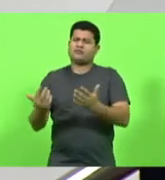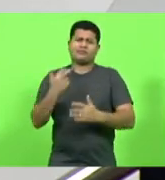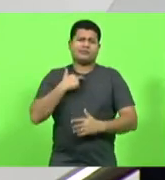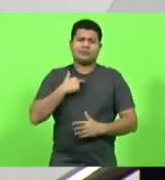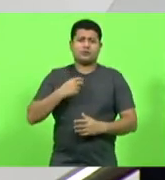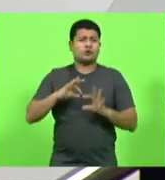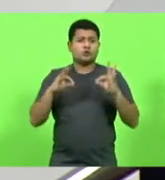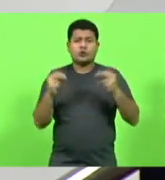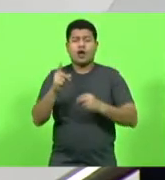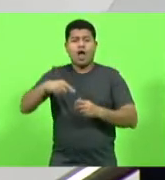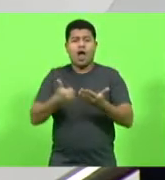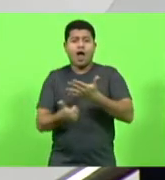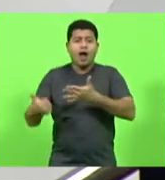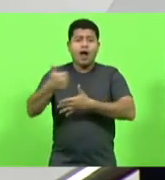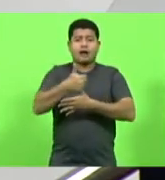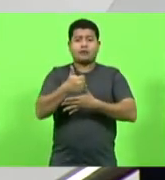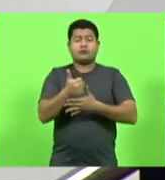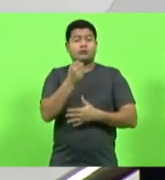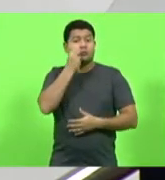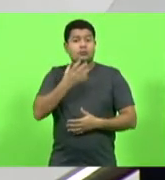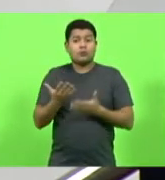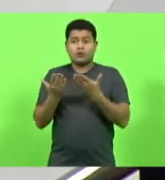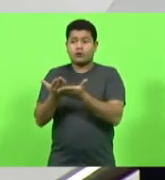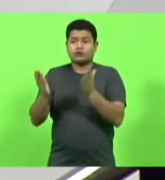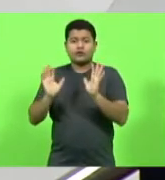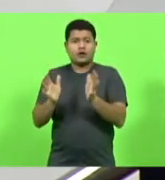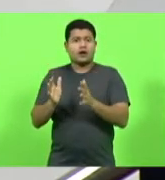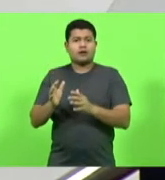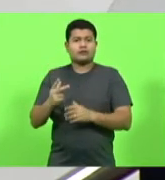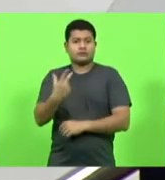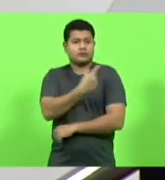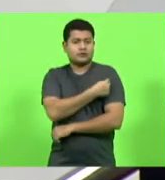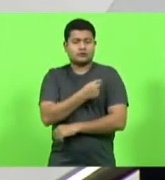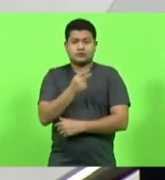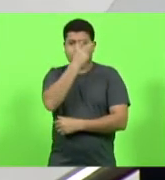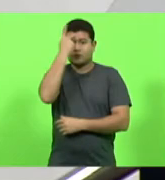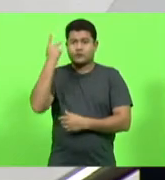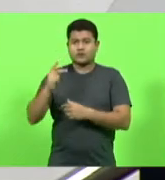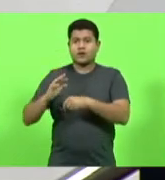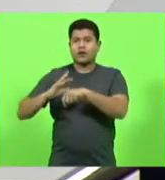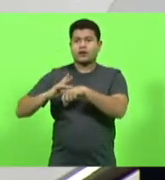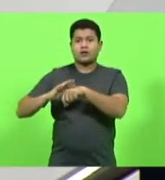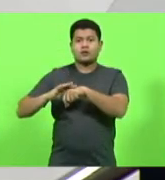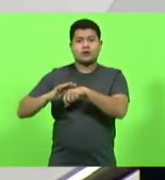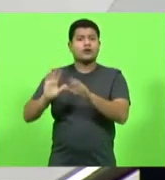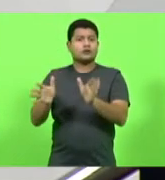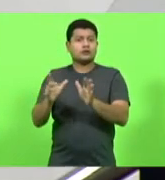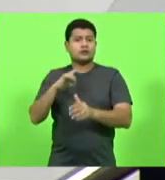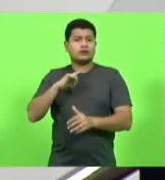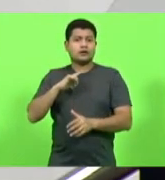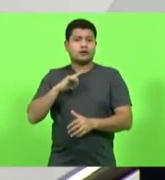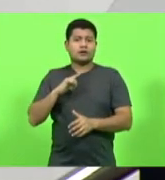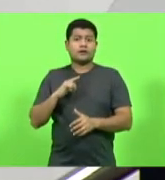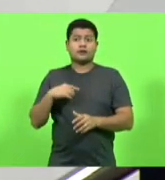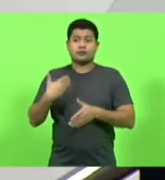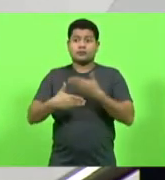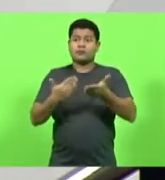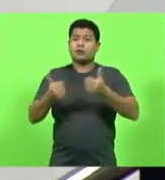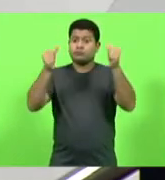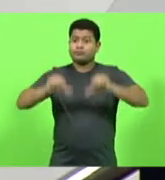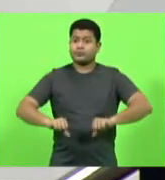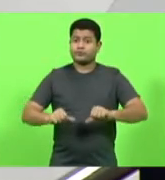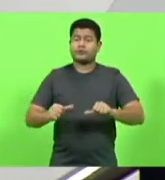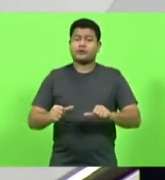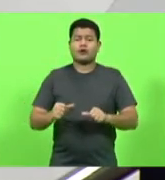bom que vacinaram as pessoas com comorbidades, essas são mais suscetíveis a doenças mais graves, que